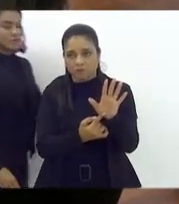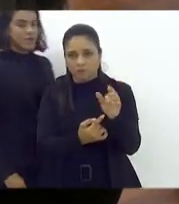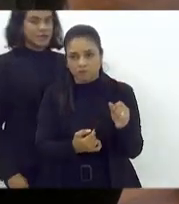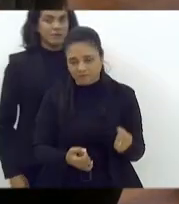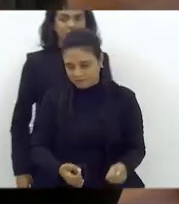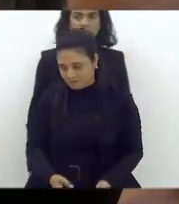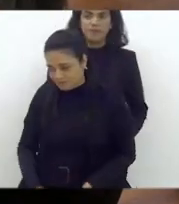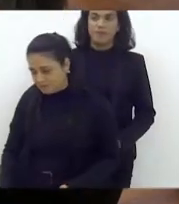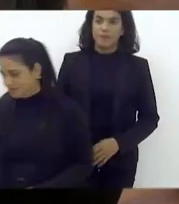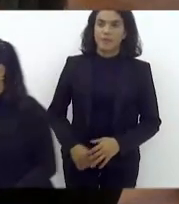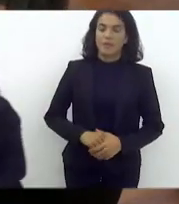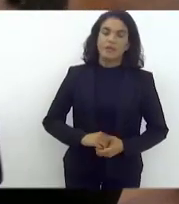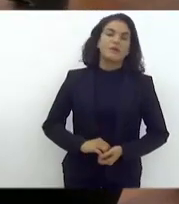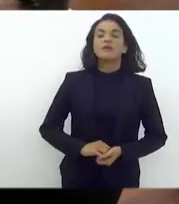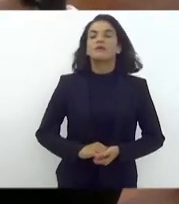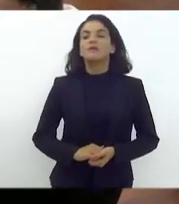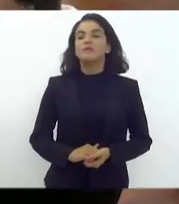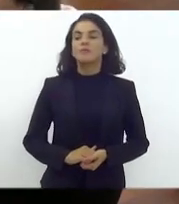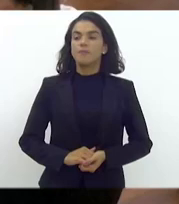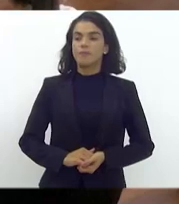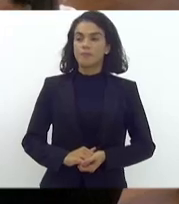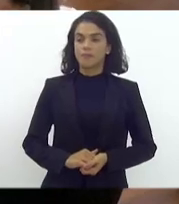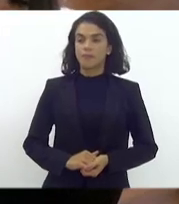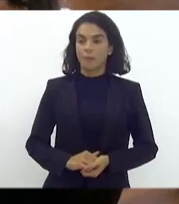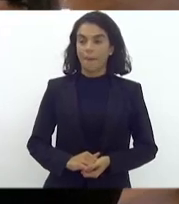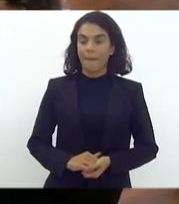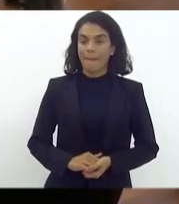é dando é